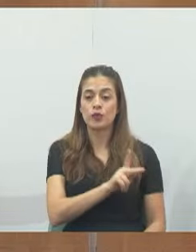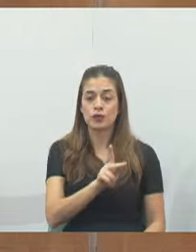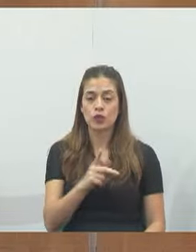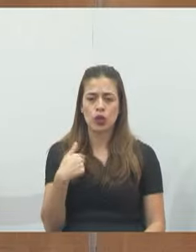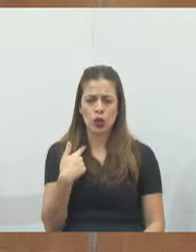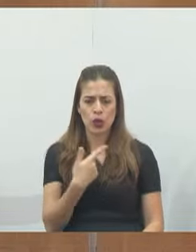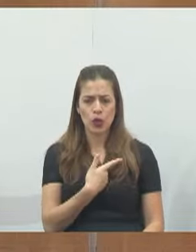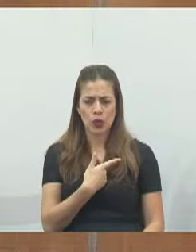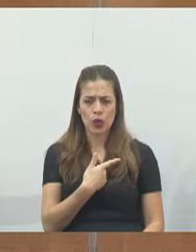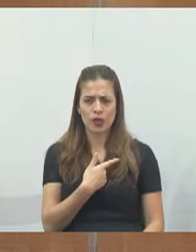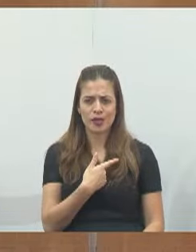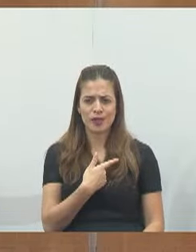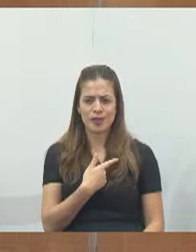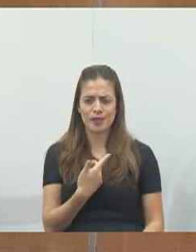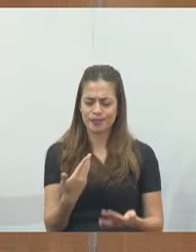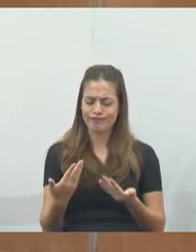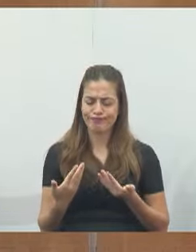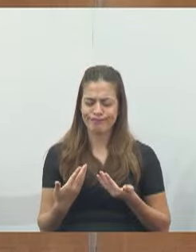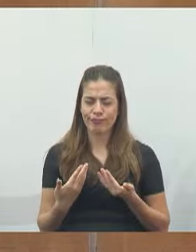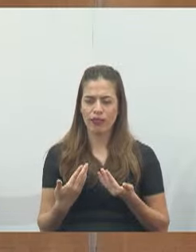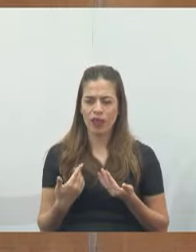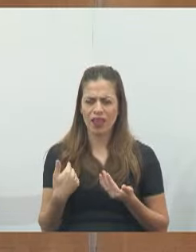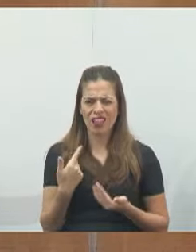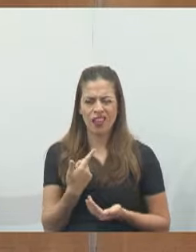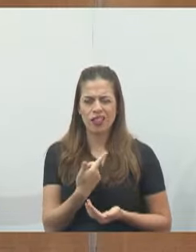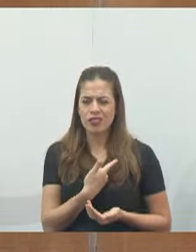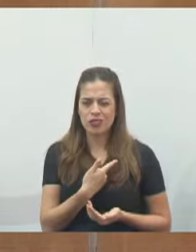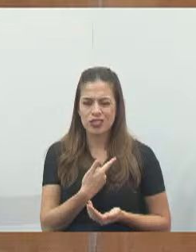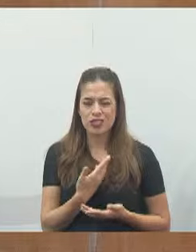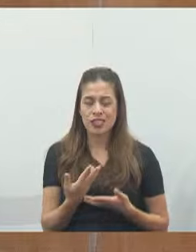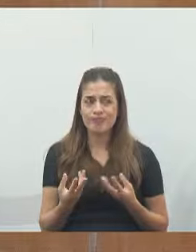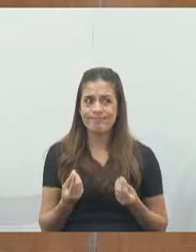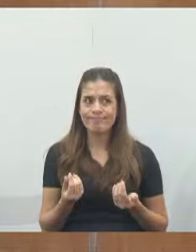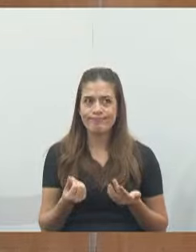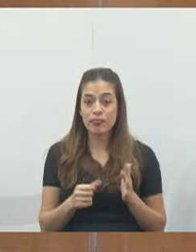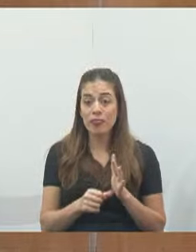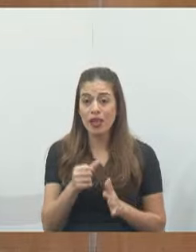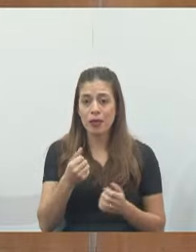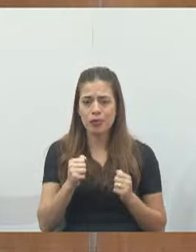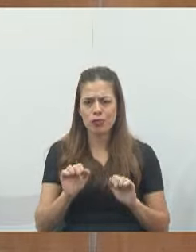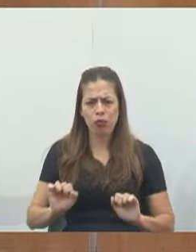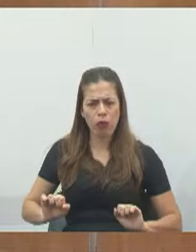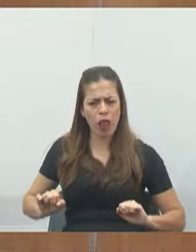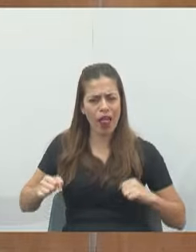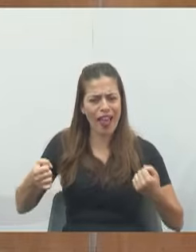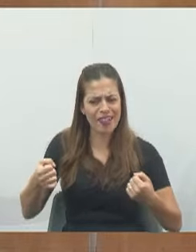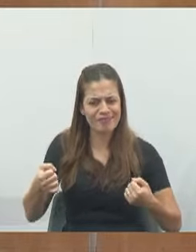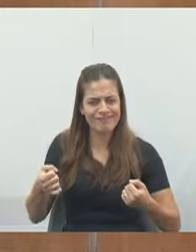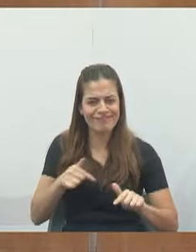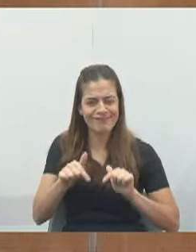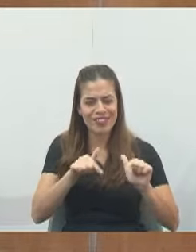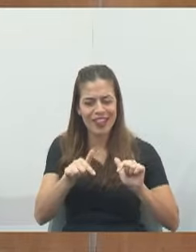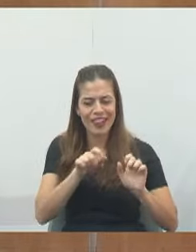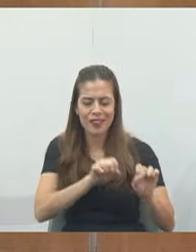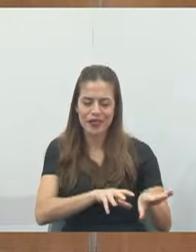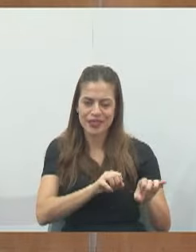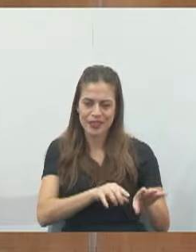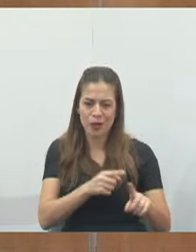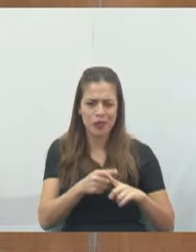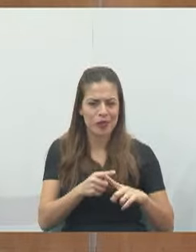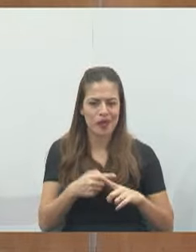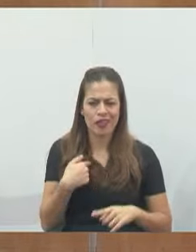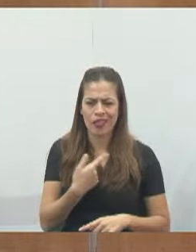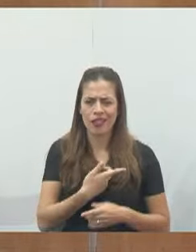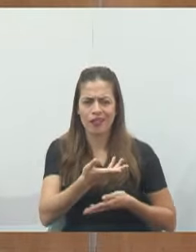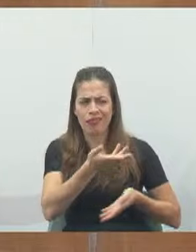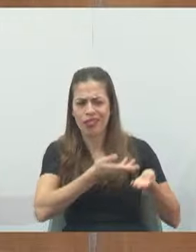como educadores, né, Fabrício, assim, a nossa... Primeiro, tem que ser muito audacioso para trabalhar em educação, porque a gente